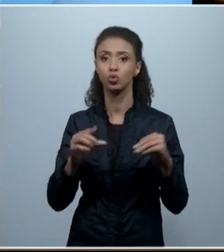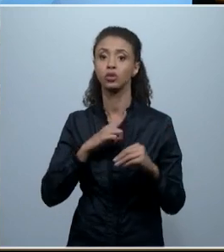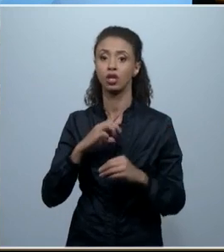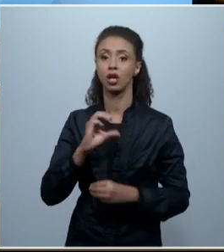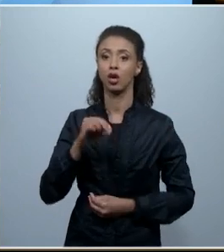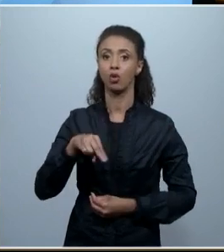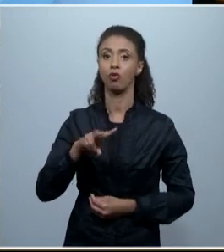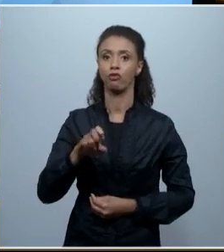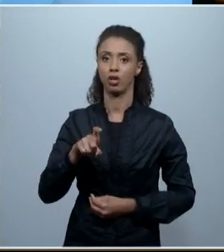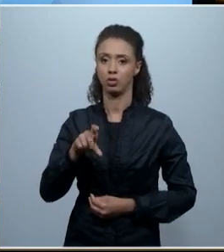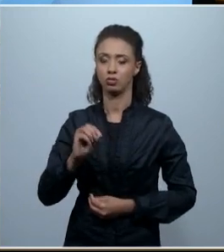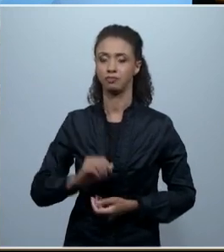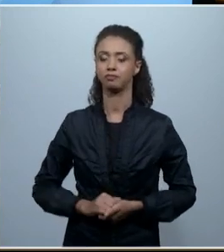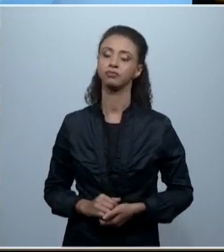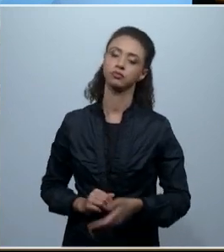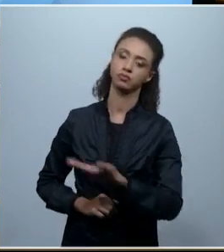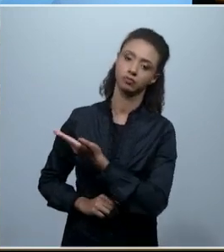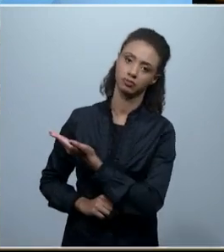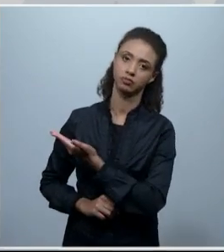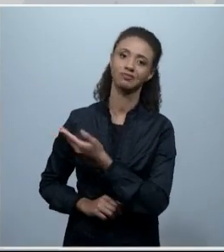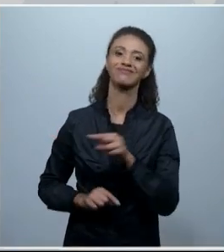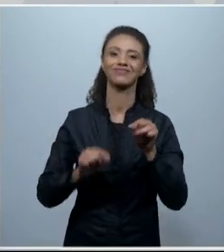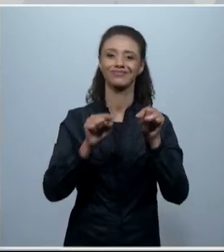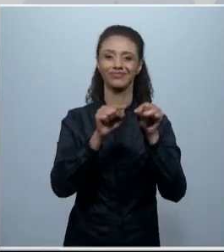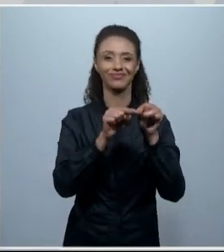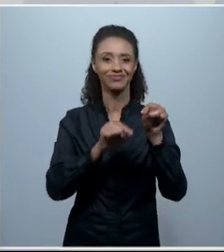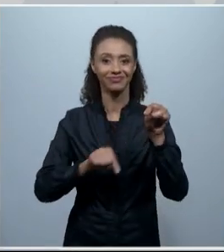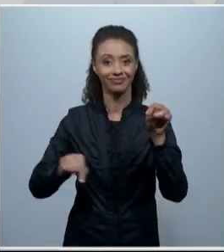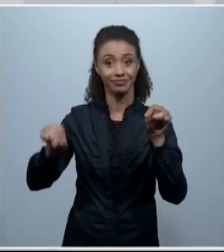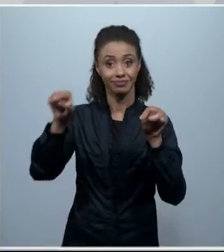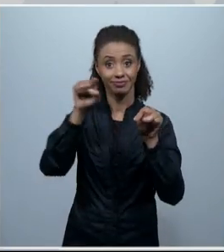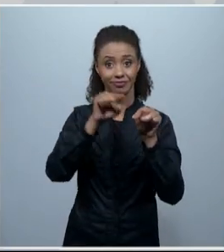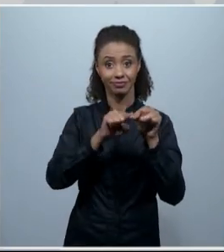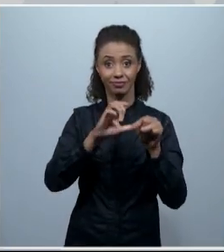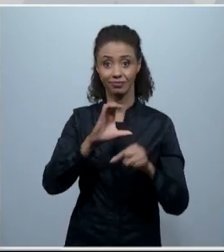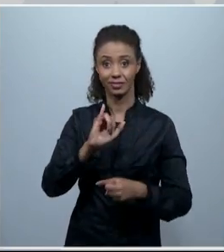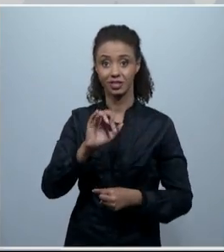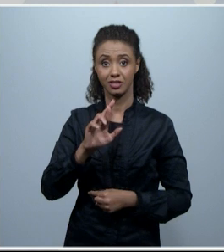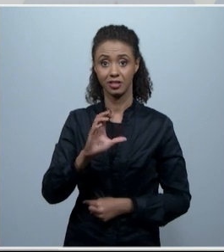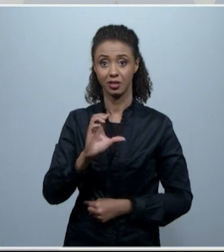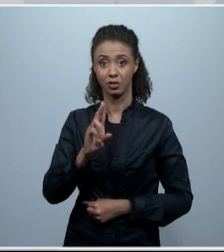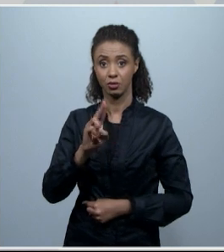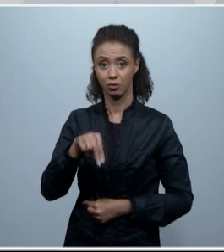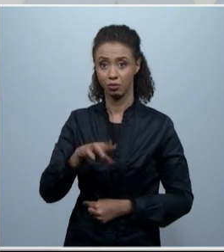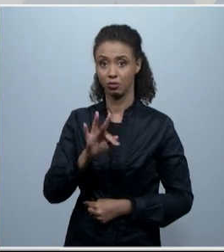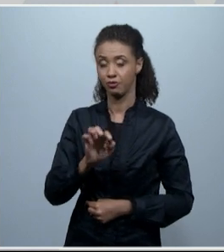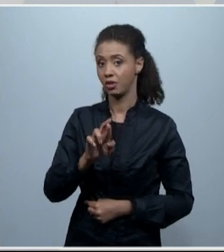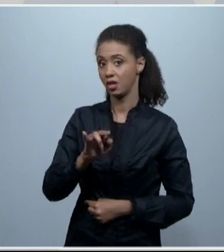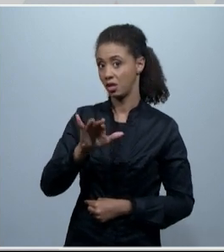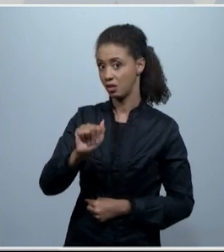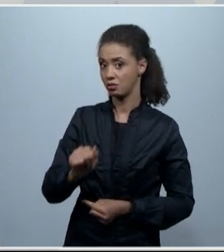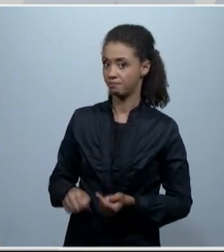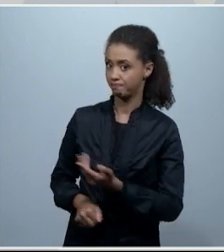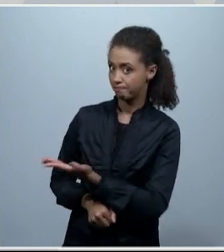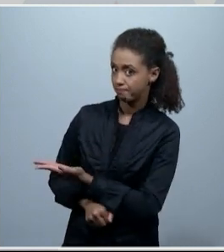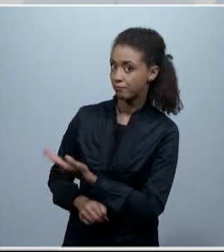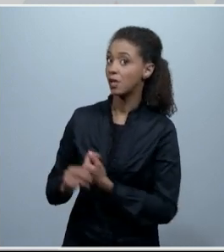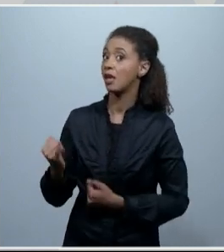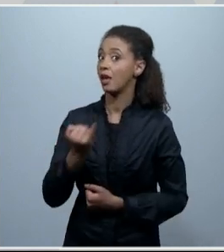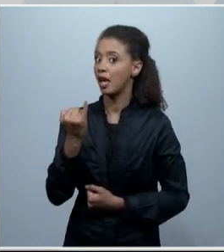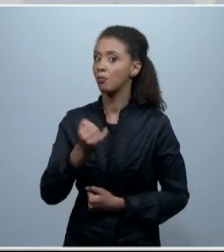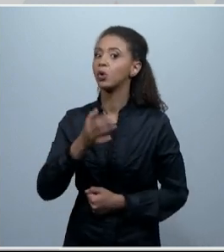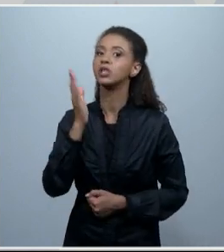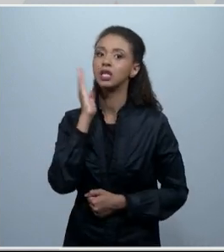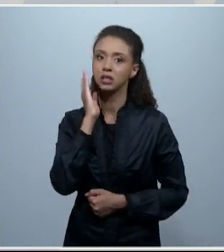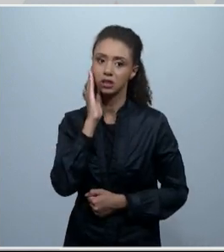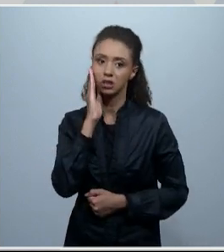finalmente temos circunferências né então vocês precisam dominar bem a idéia de que me dê um arco na